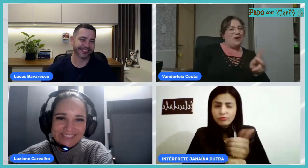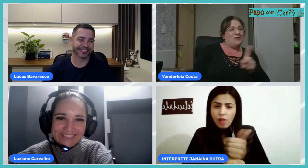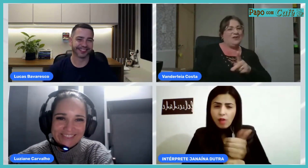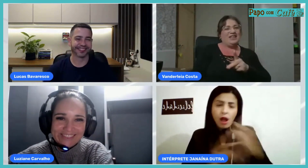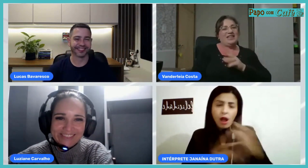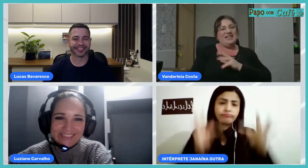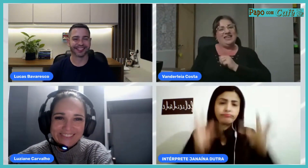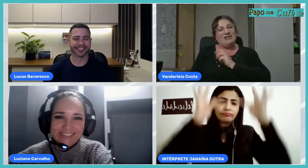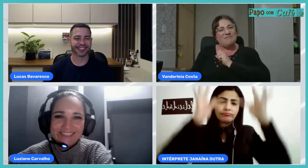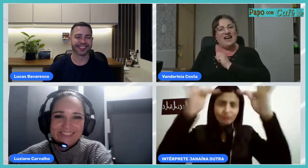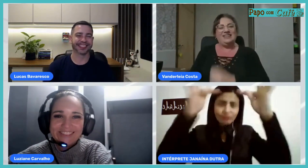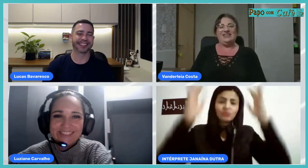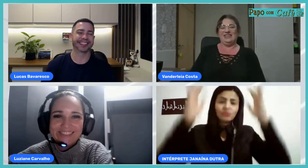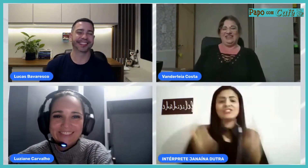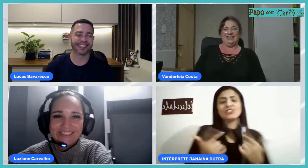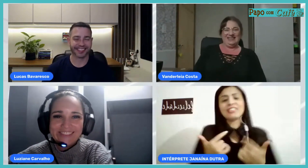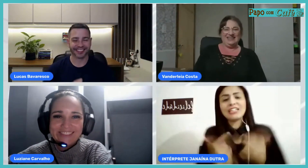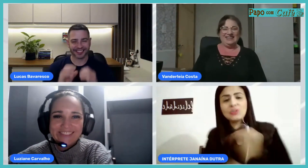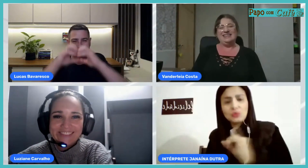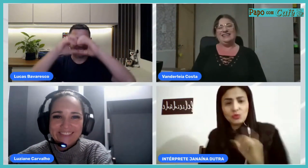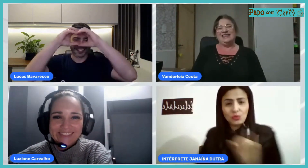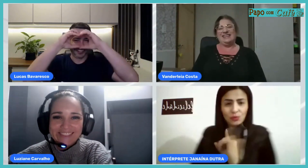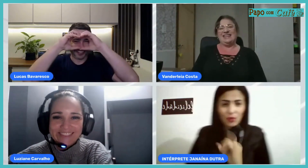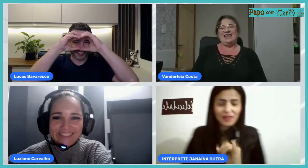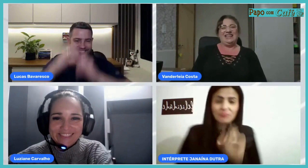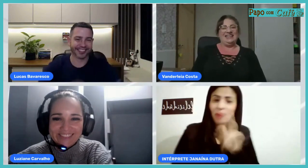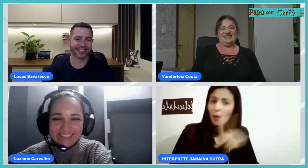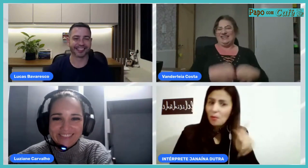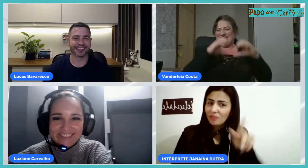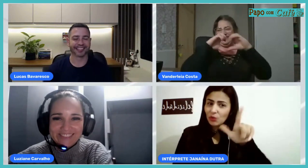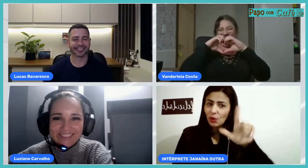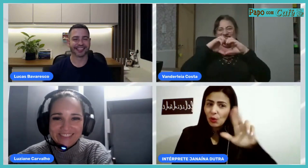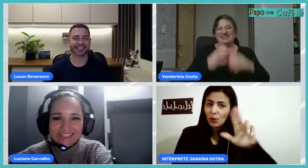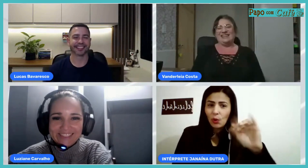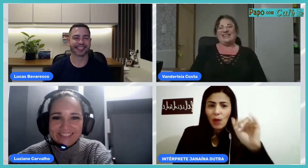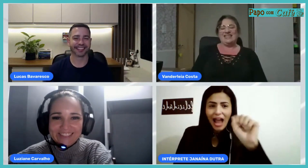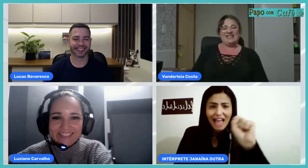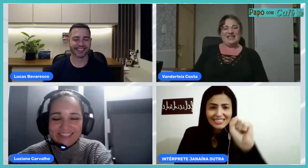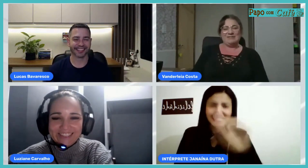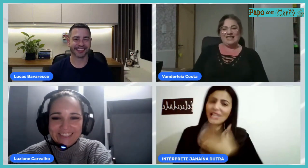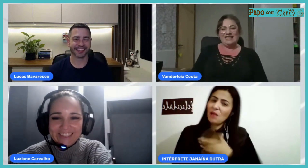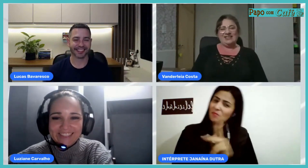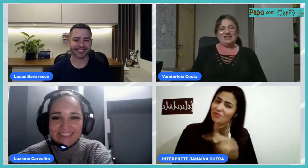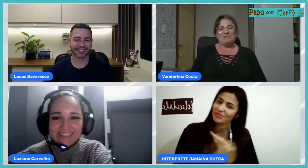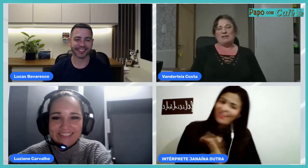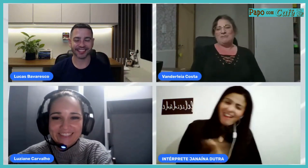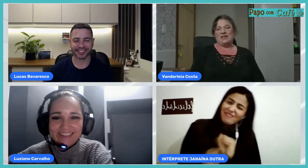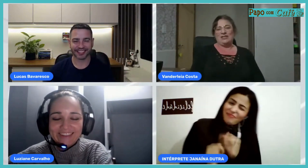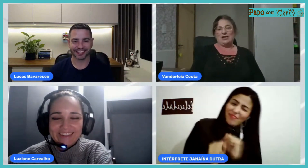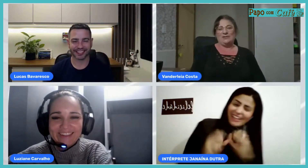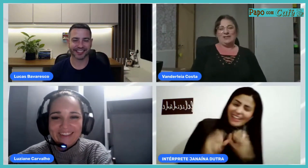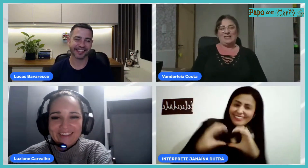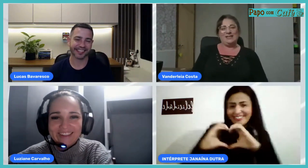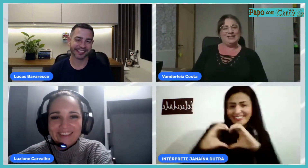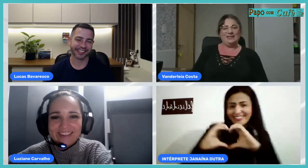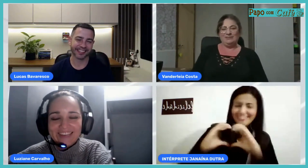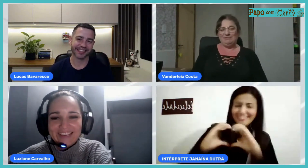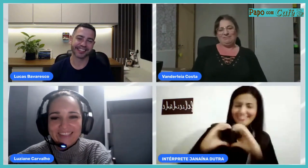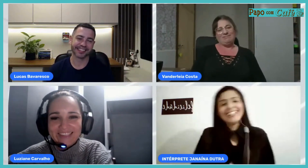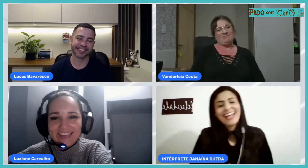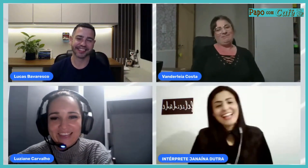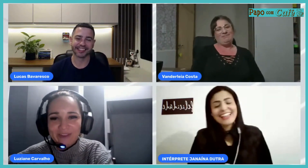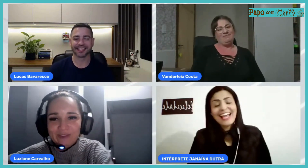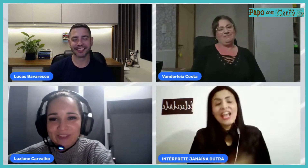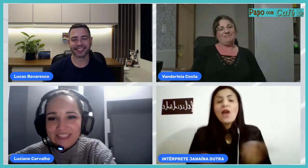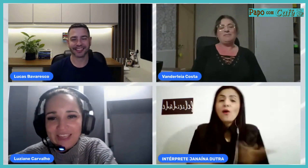meu prof, querido, amado, né? E estamos aqui hoje para compartilhar com vocês.